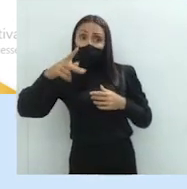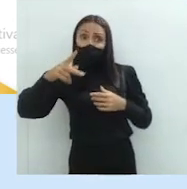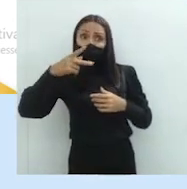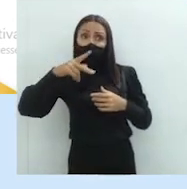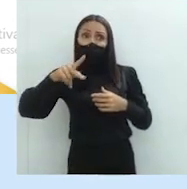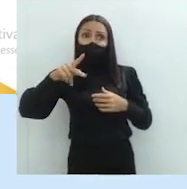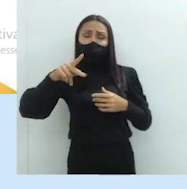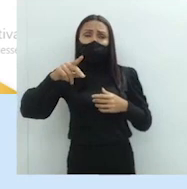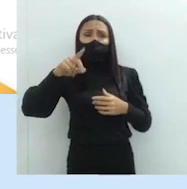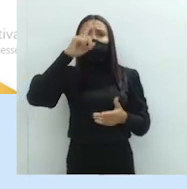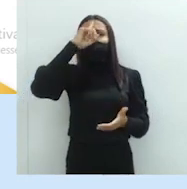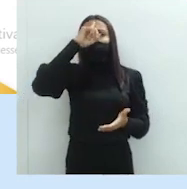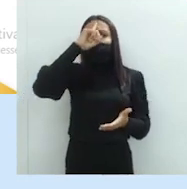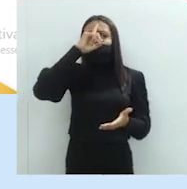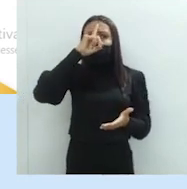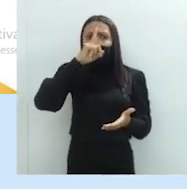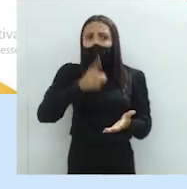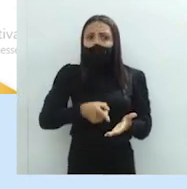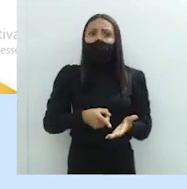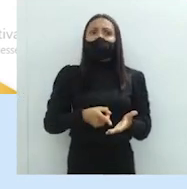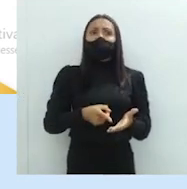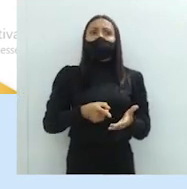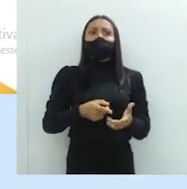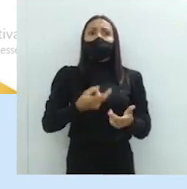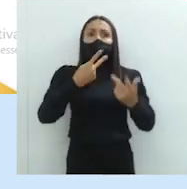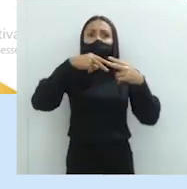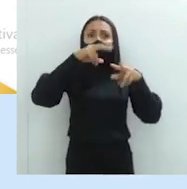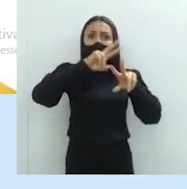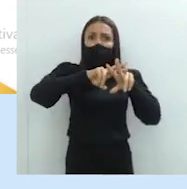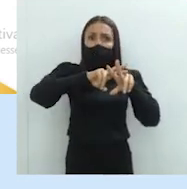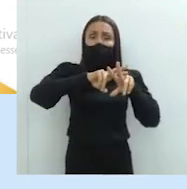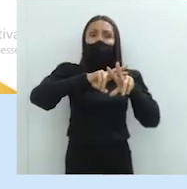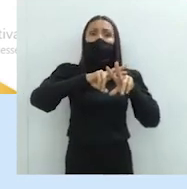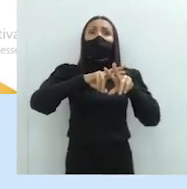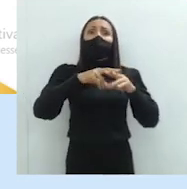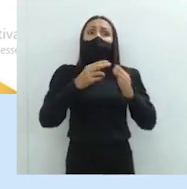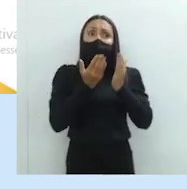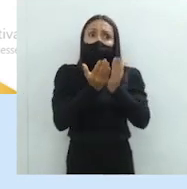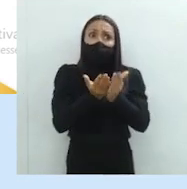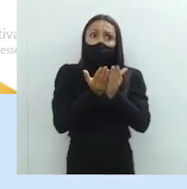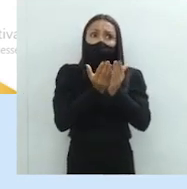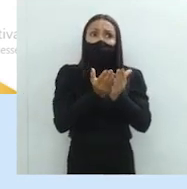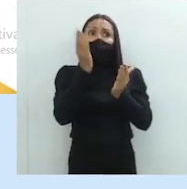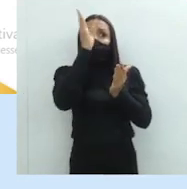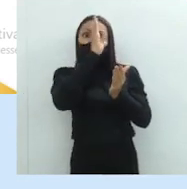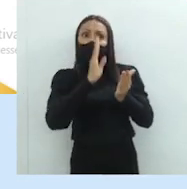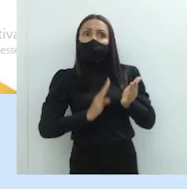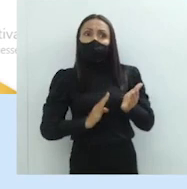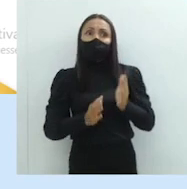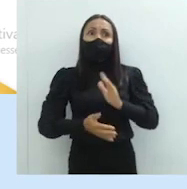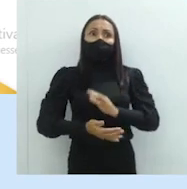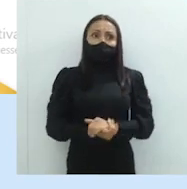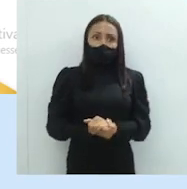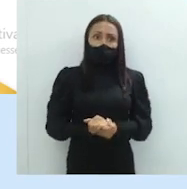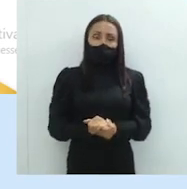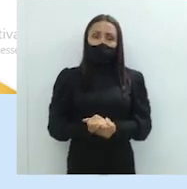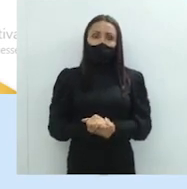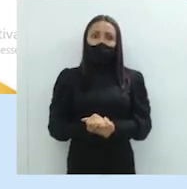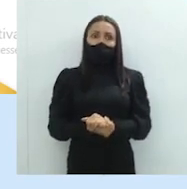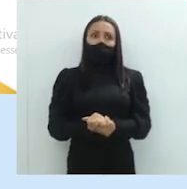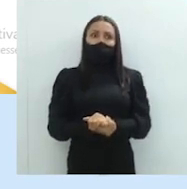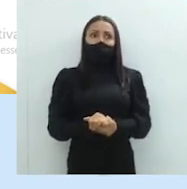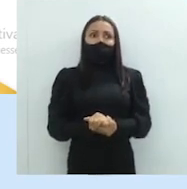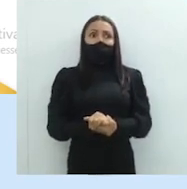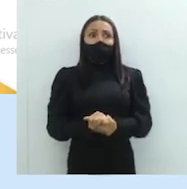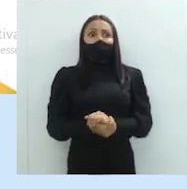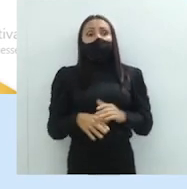Paraguai ordenou as prisões de embarcações que navegavam pelo rio em direção ao Mato Grosso.